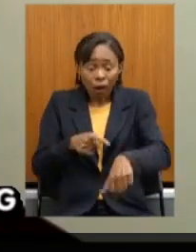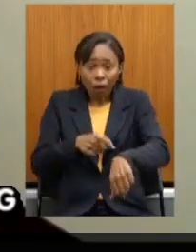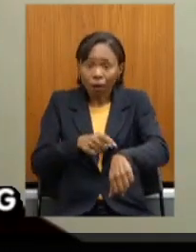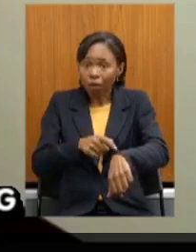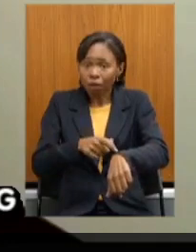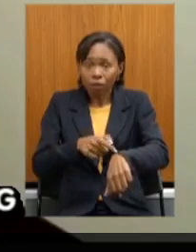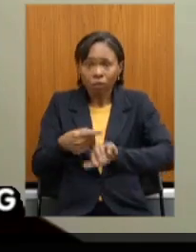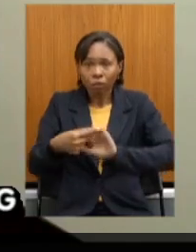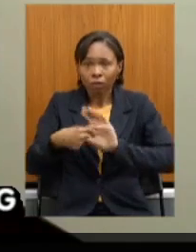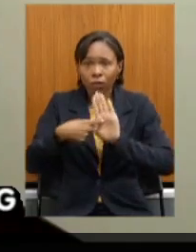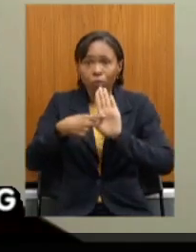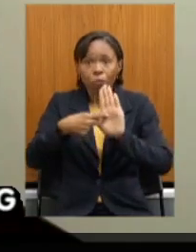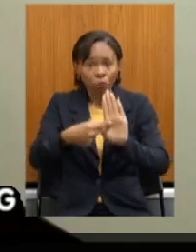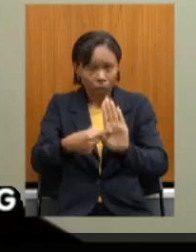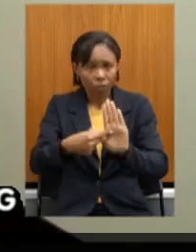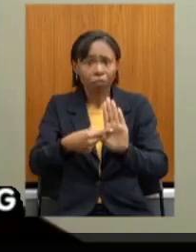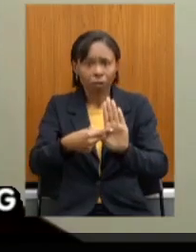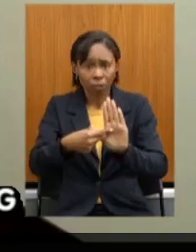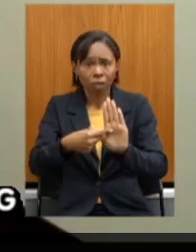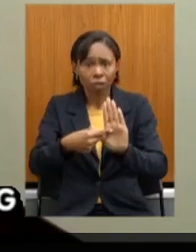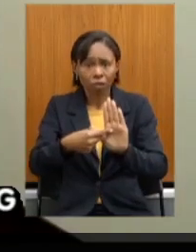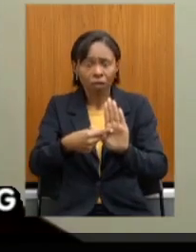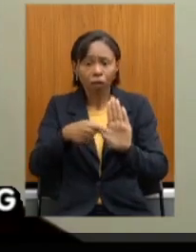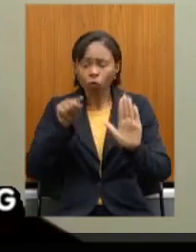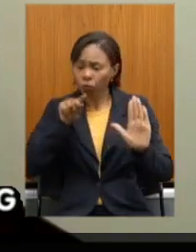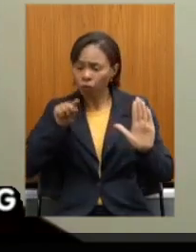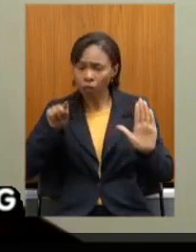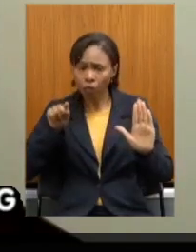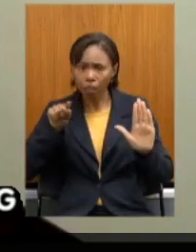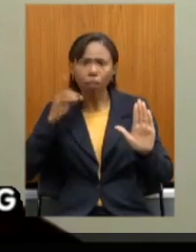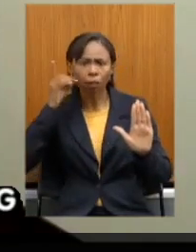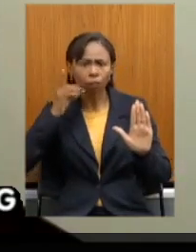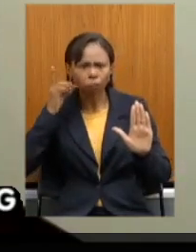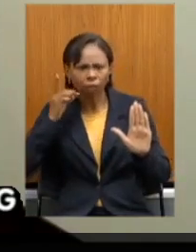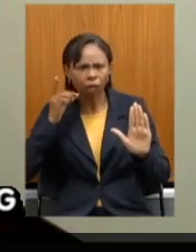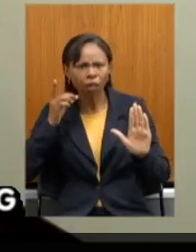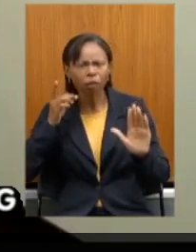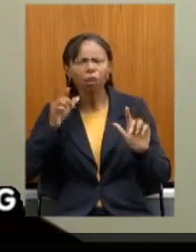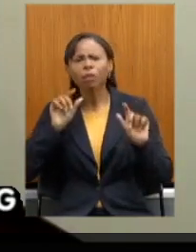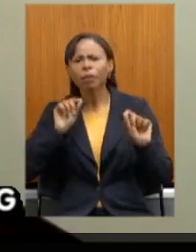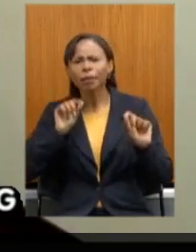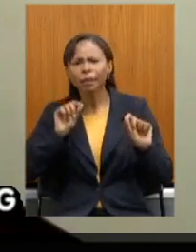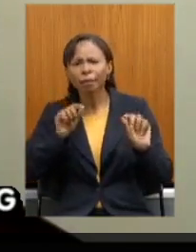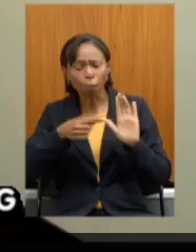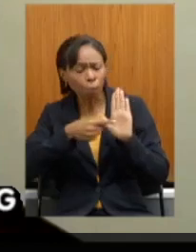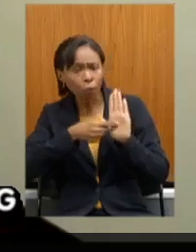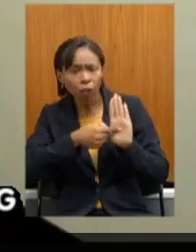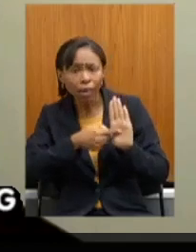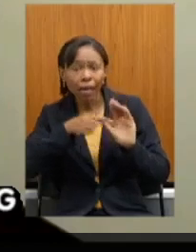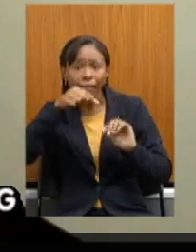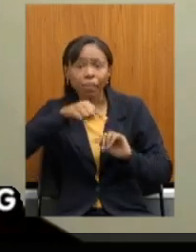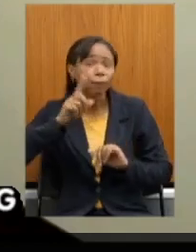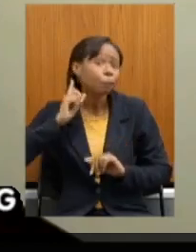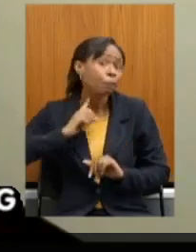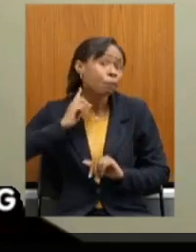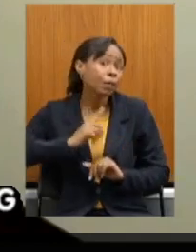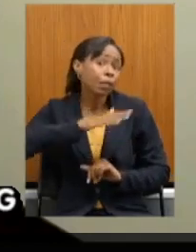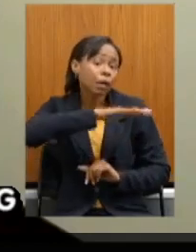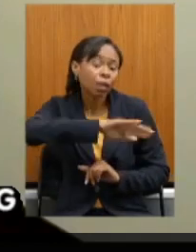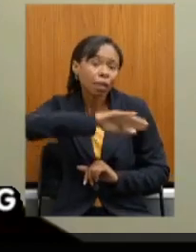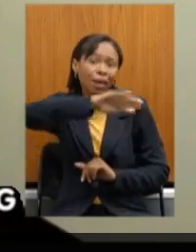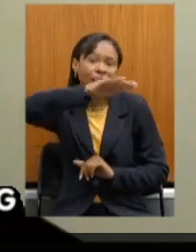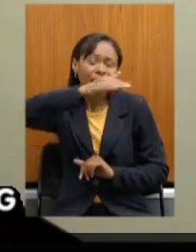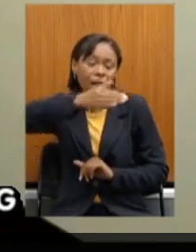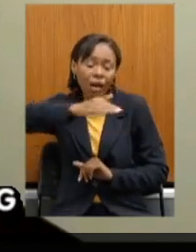mostrar, senhores deputados e deputadas, que entre as montanhas de Minas tem pessoas que